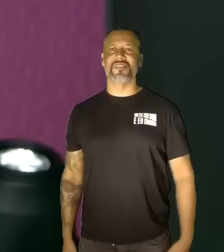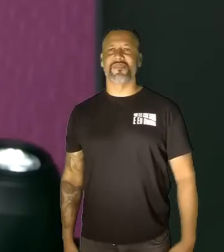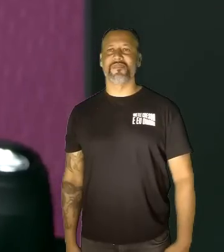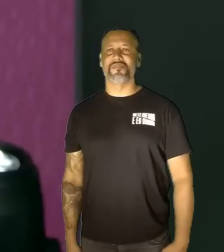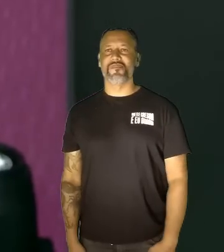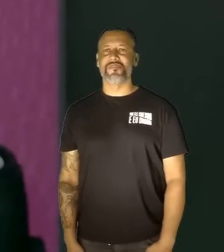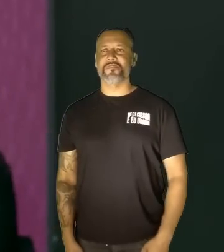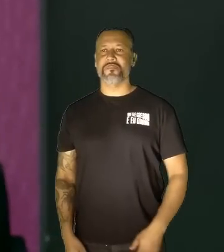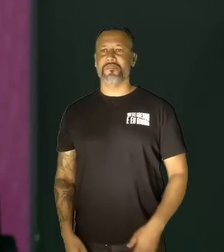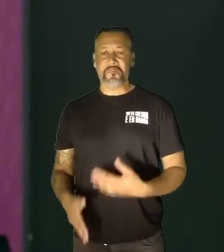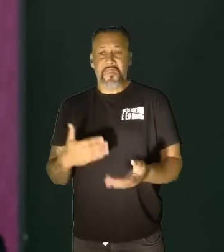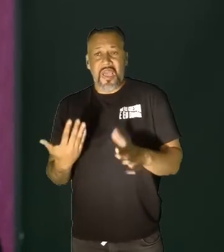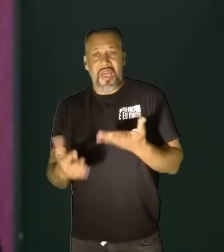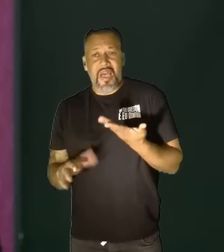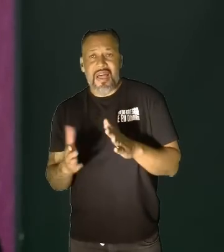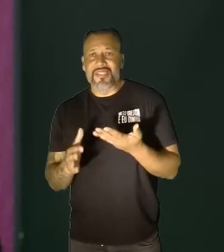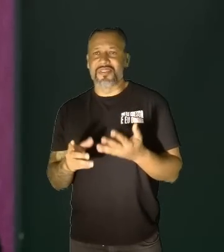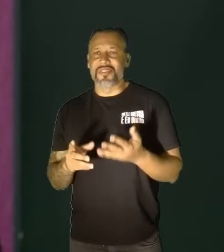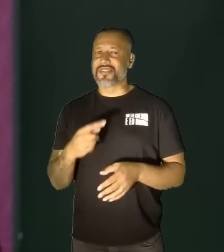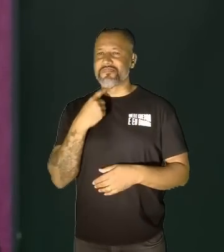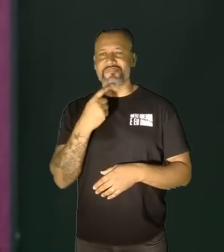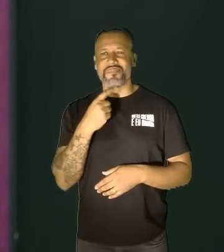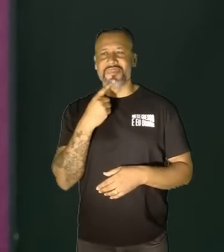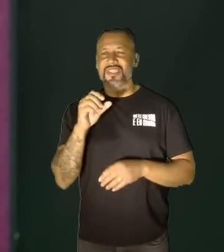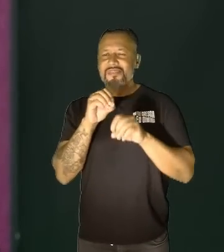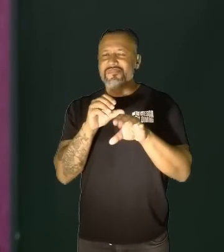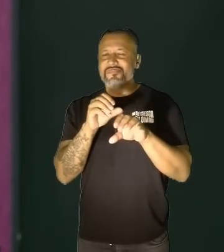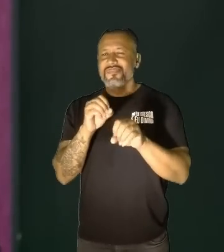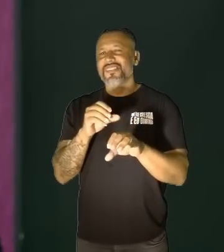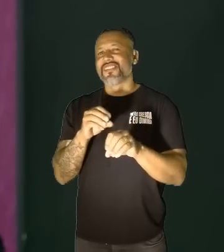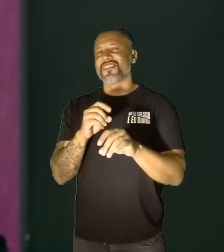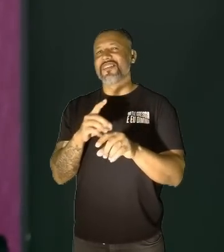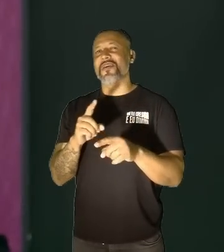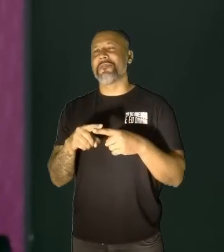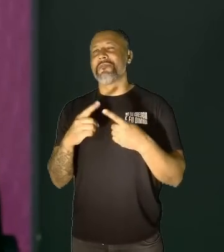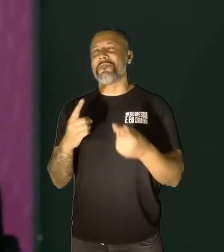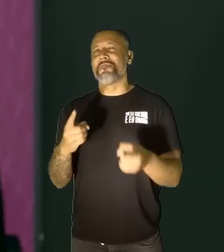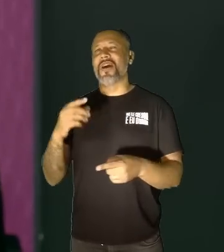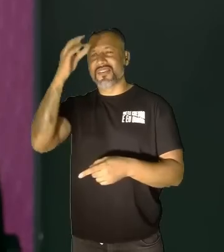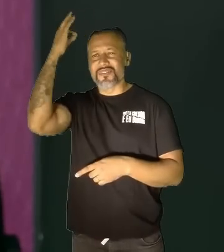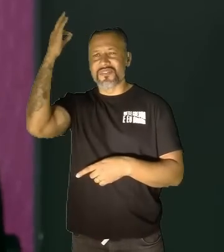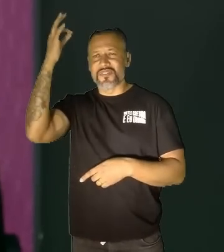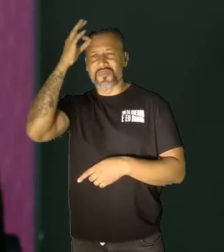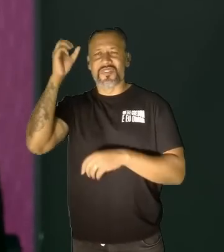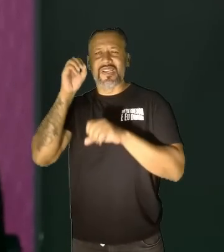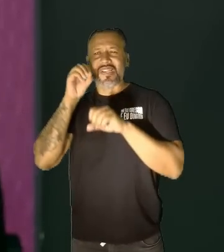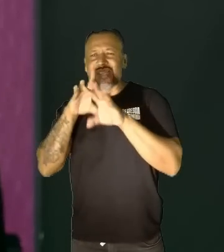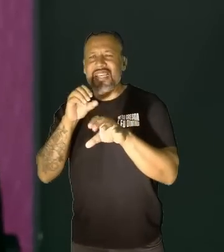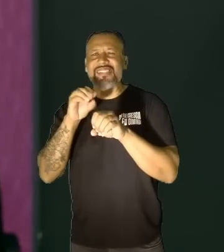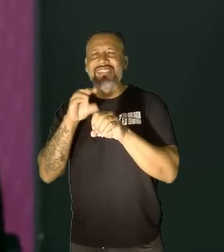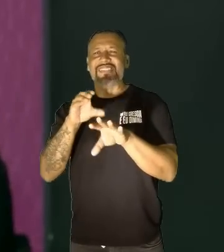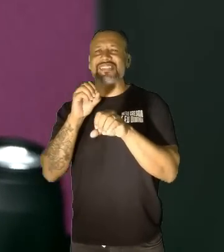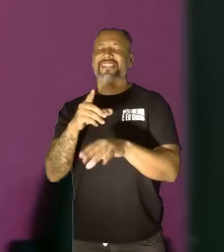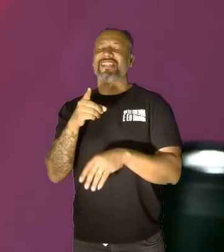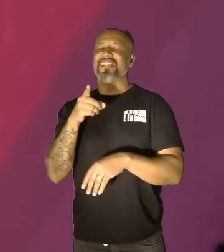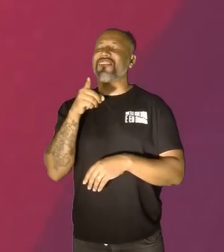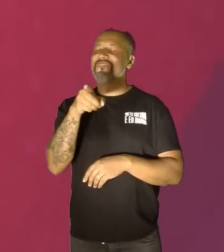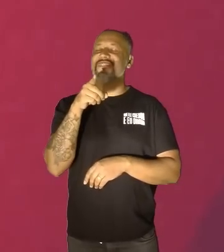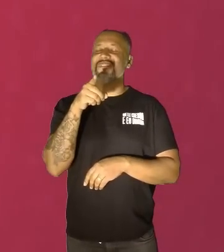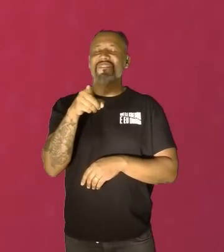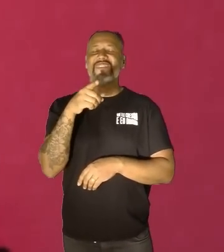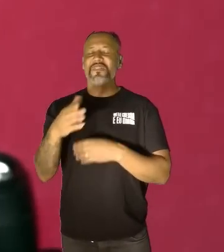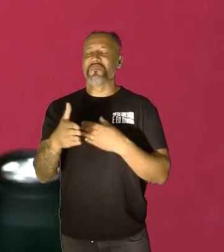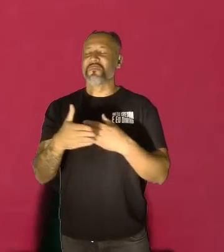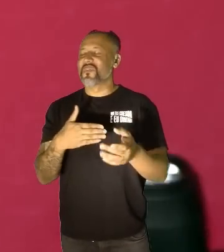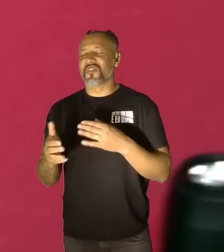pastor não te ensinou, mas se você abrir a porta, o Espírito Santo te ensina, e Ele fala com você ao pé da cama, Ele fala com você, onde